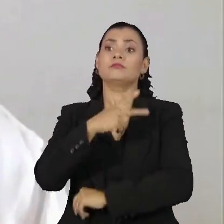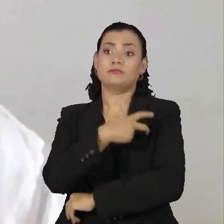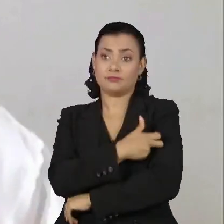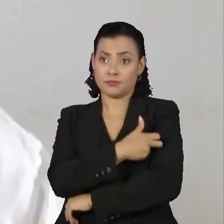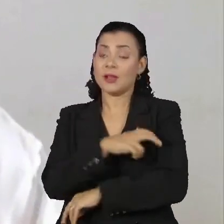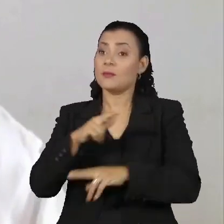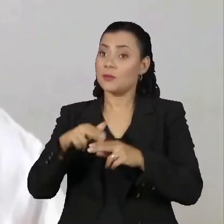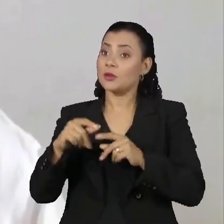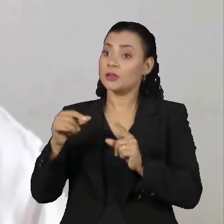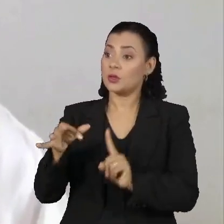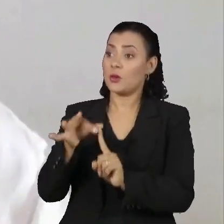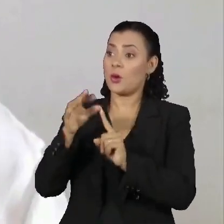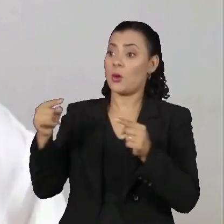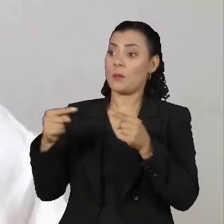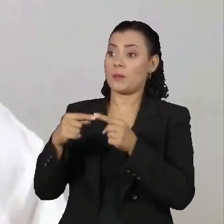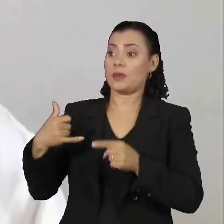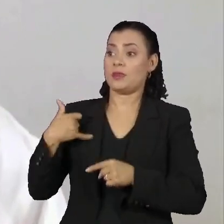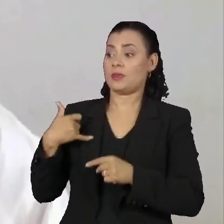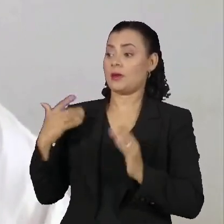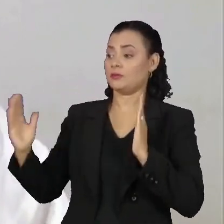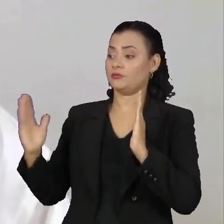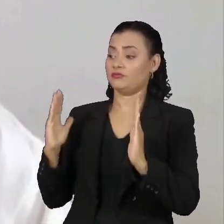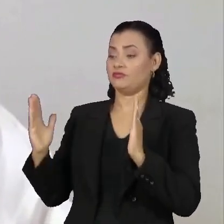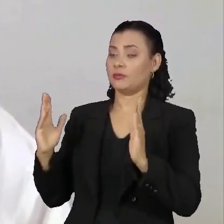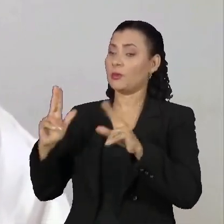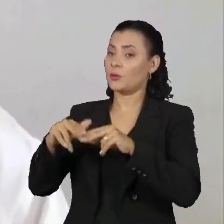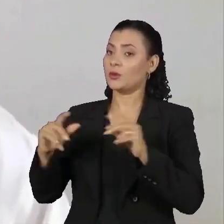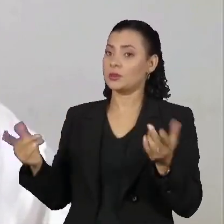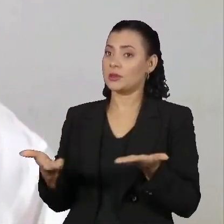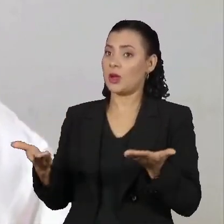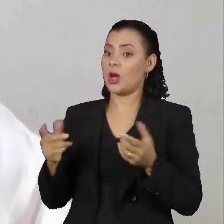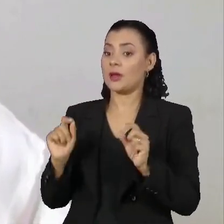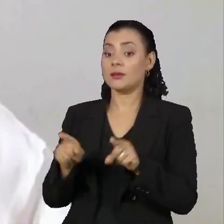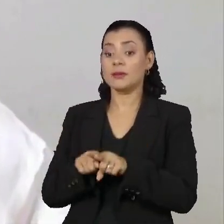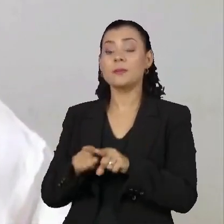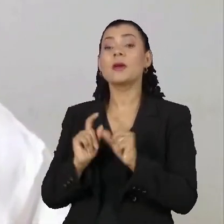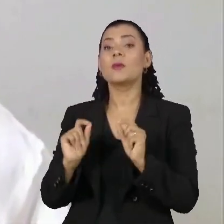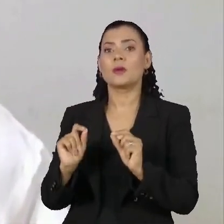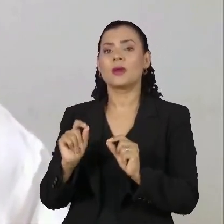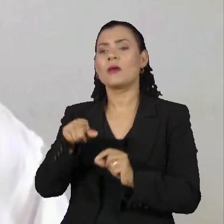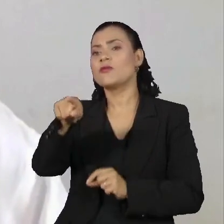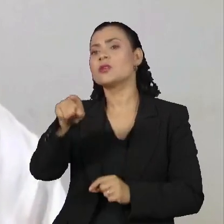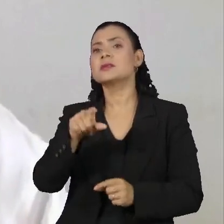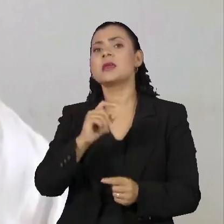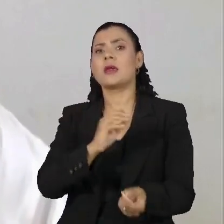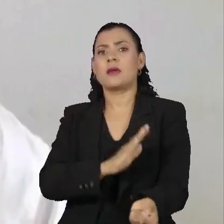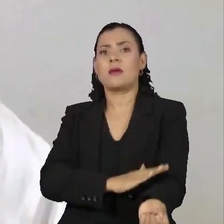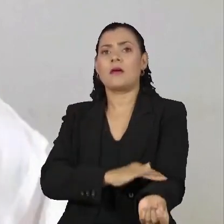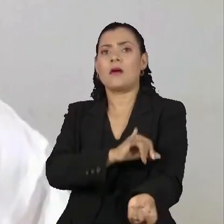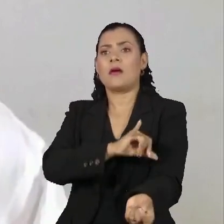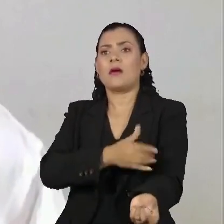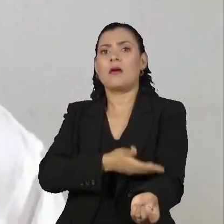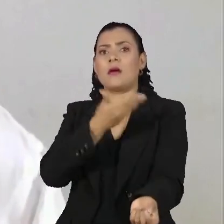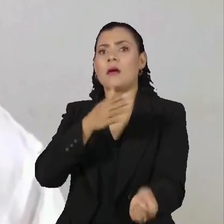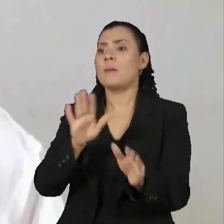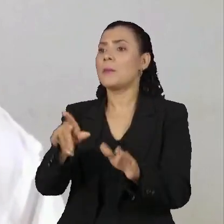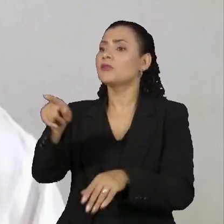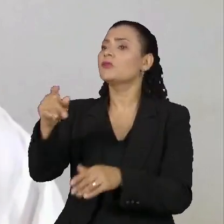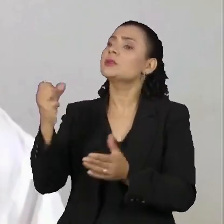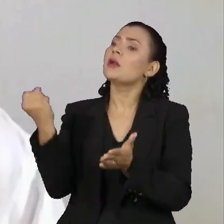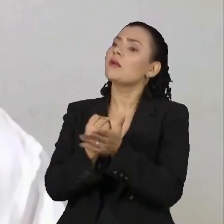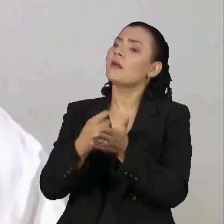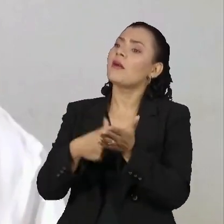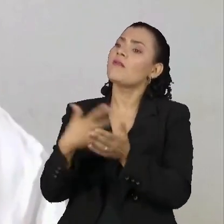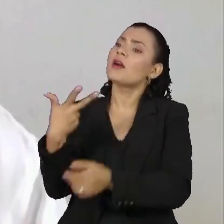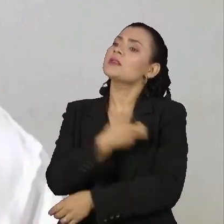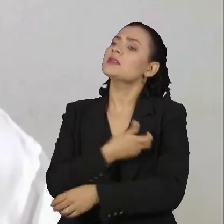e indicadas para a nossa idade. Uma coisa que eu queria lembrar é que o médico pergunta assim, como está o teu colesterol? Mas ele não te pergunta como está a sua caderneta